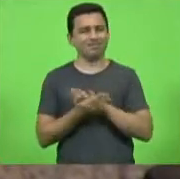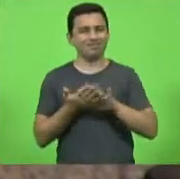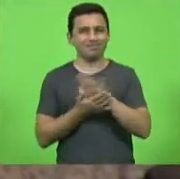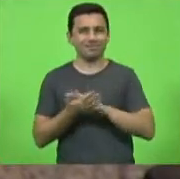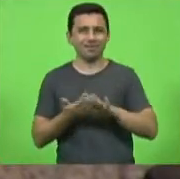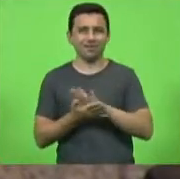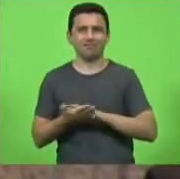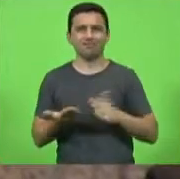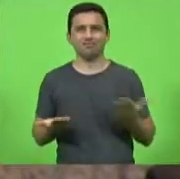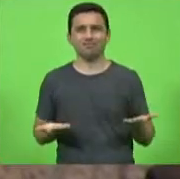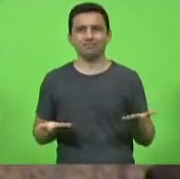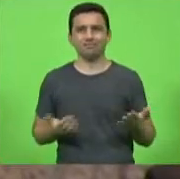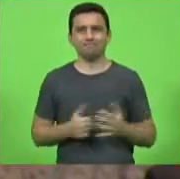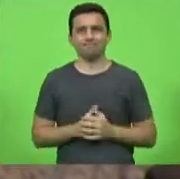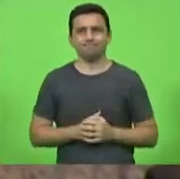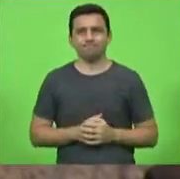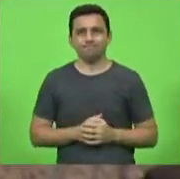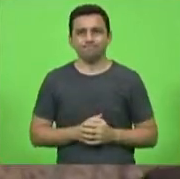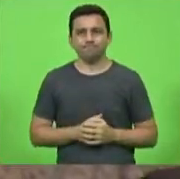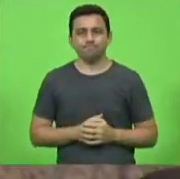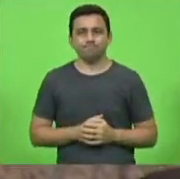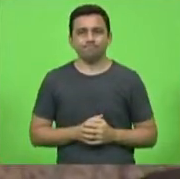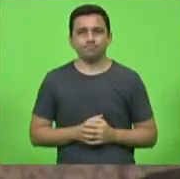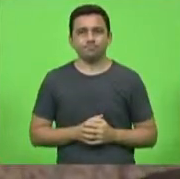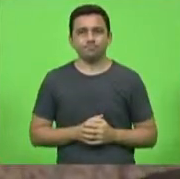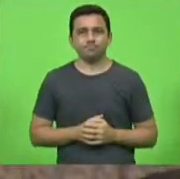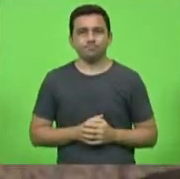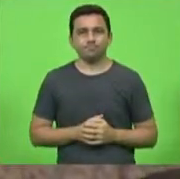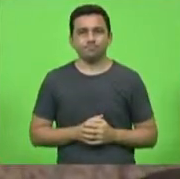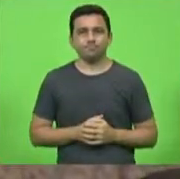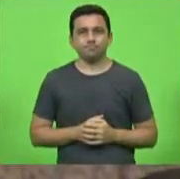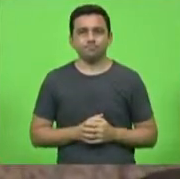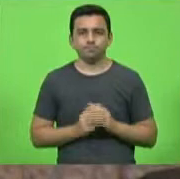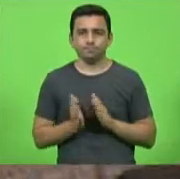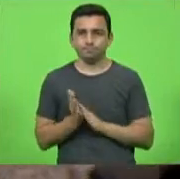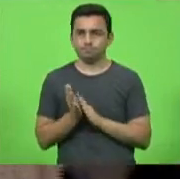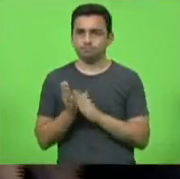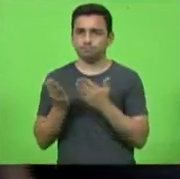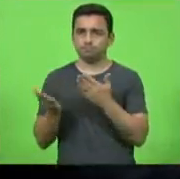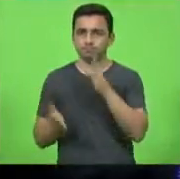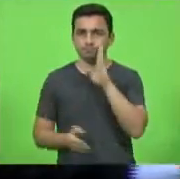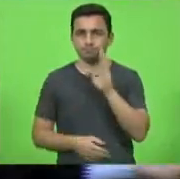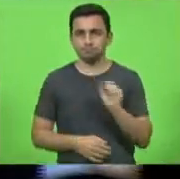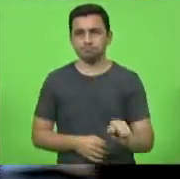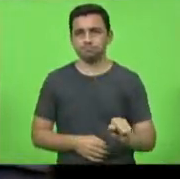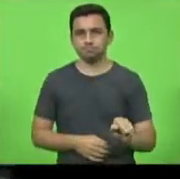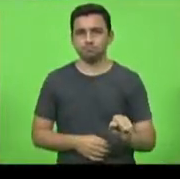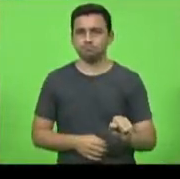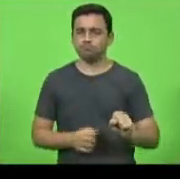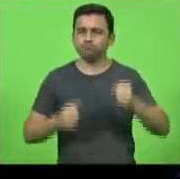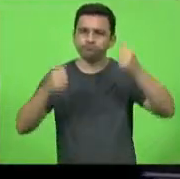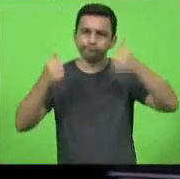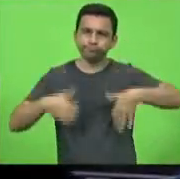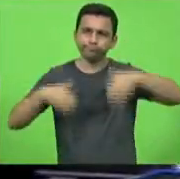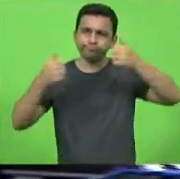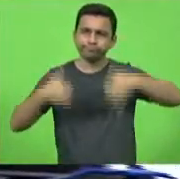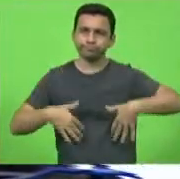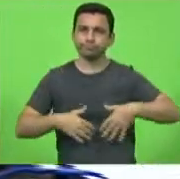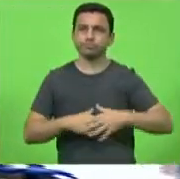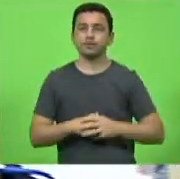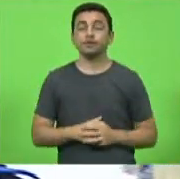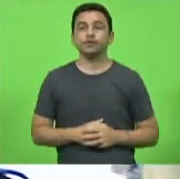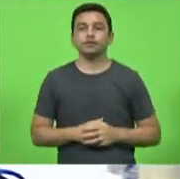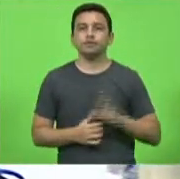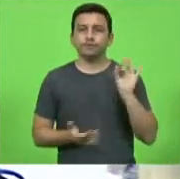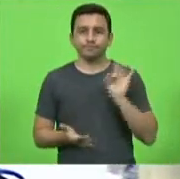sem opção. Uma parte, deputado. Parabéns, Bruno, por essa explanação. E, de